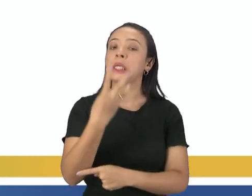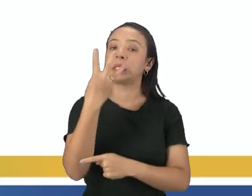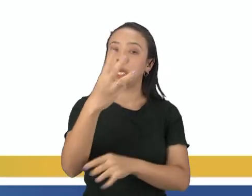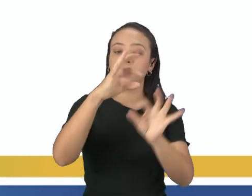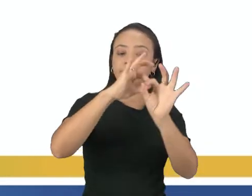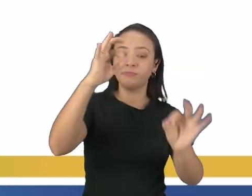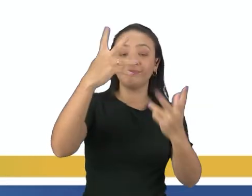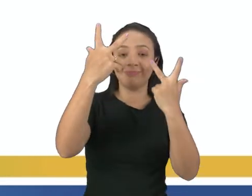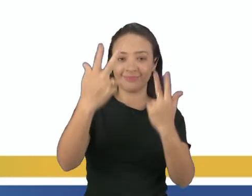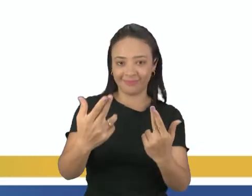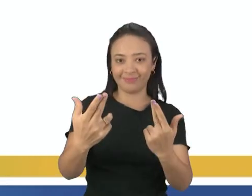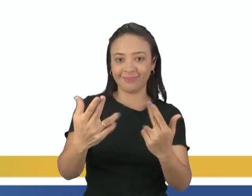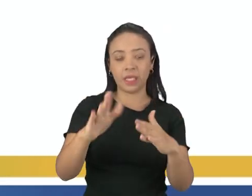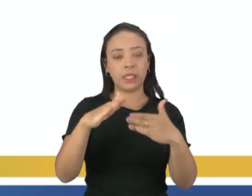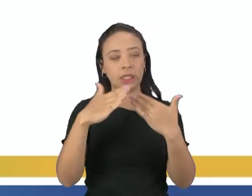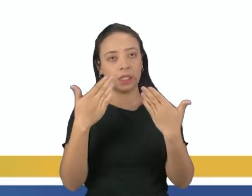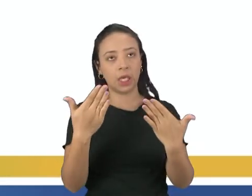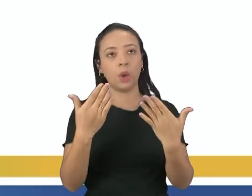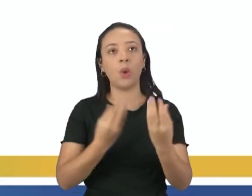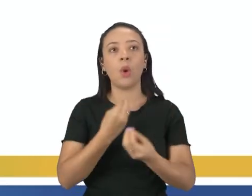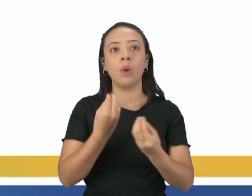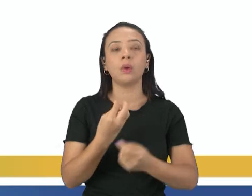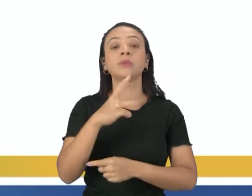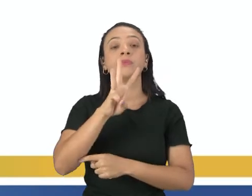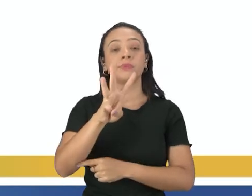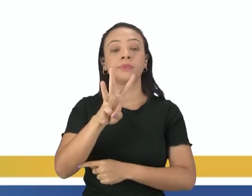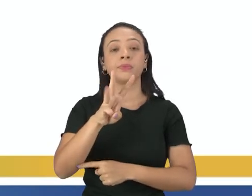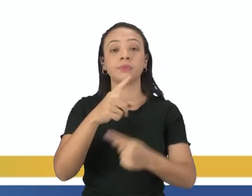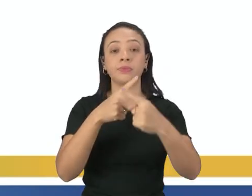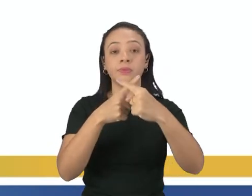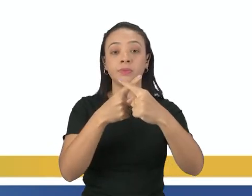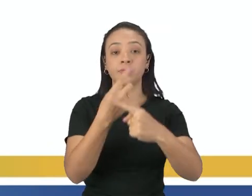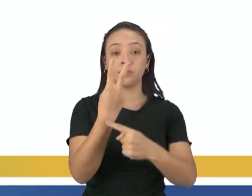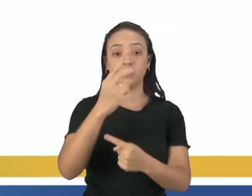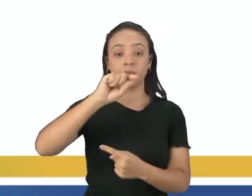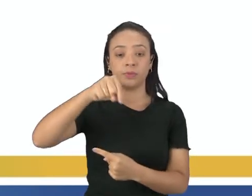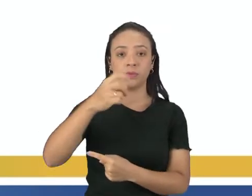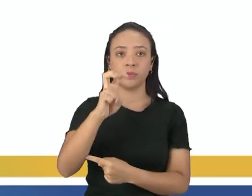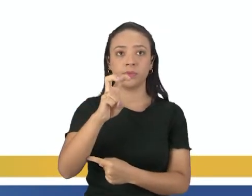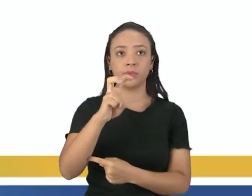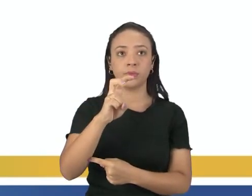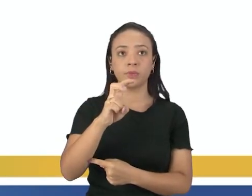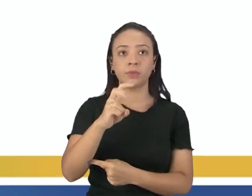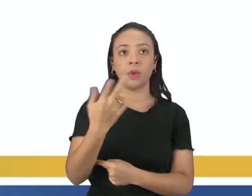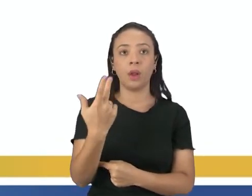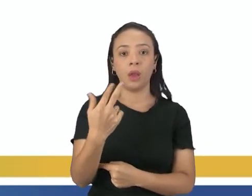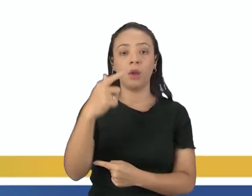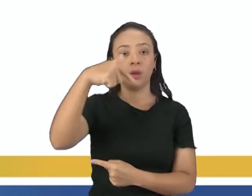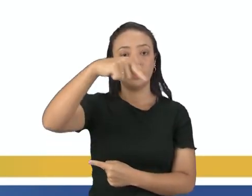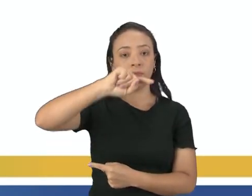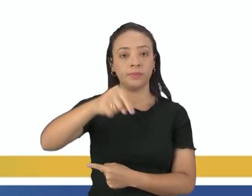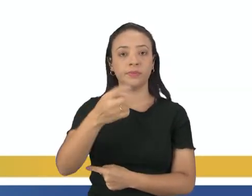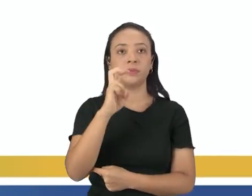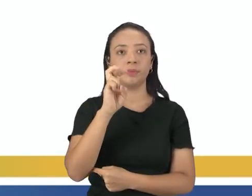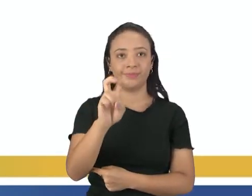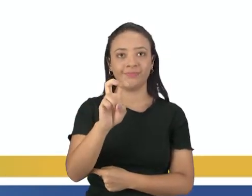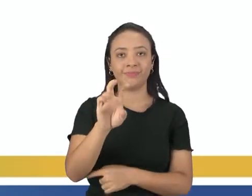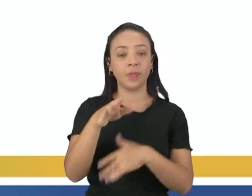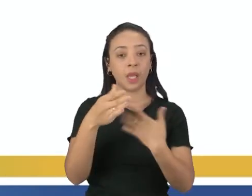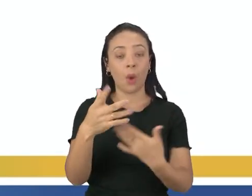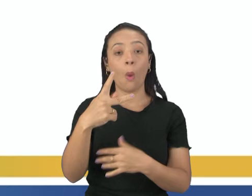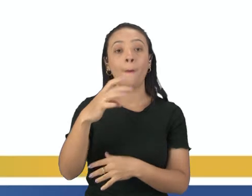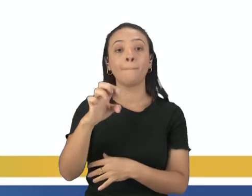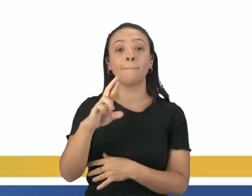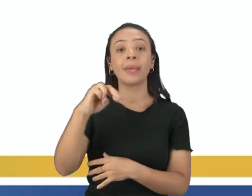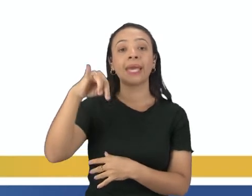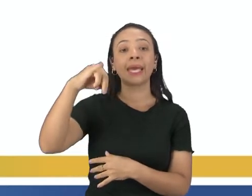medidas iguais. Neste caso, 3 vezes 2,5 é igual a 7,5. Então, temos que o